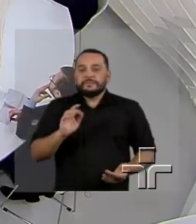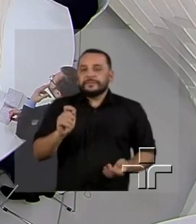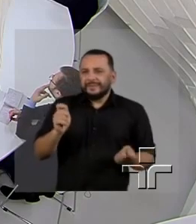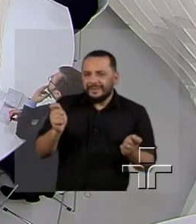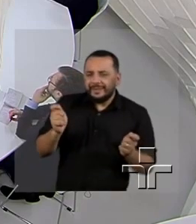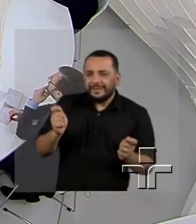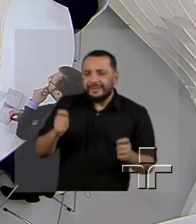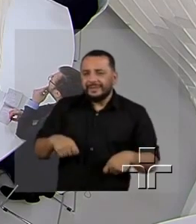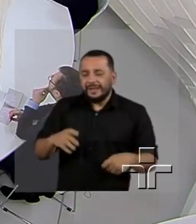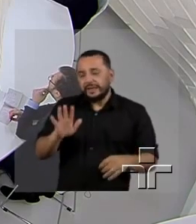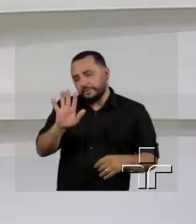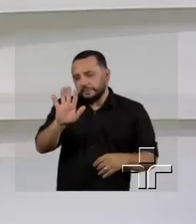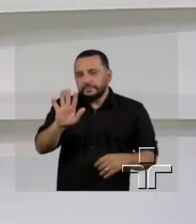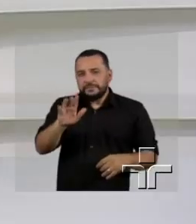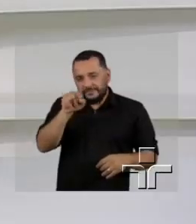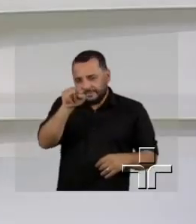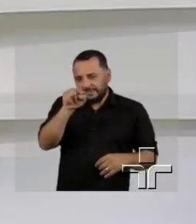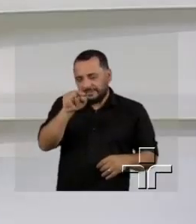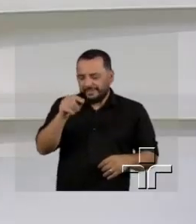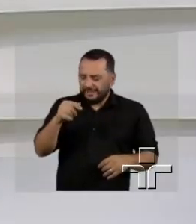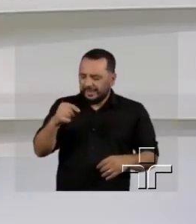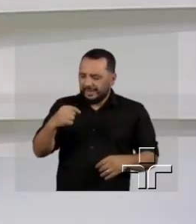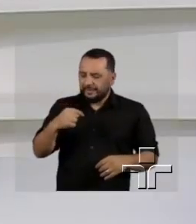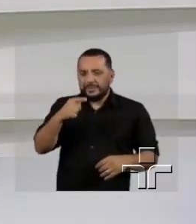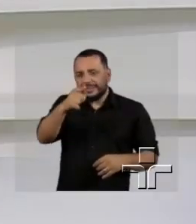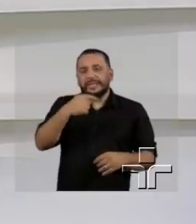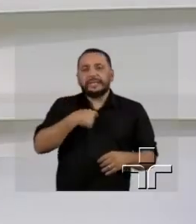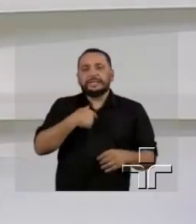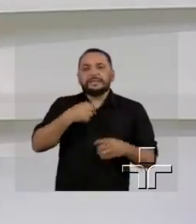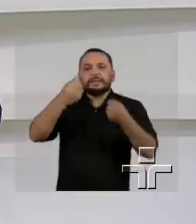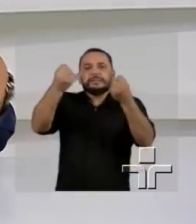Então, eu tive a oportunidade de conversar com pessoas, né?